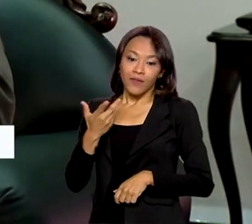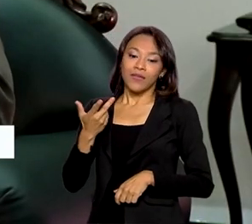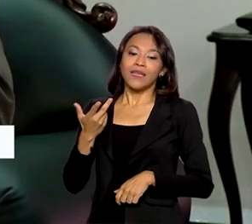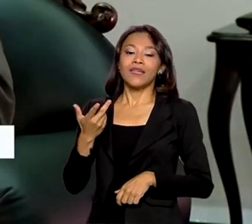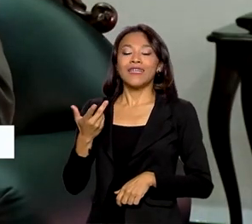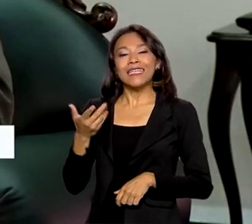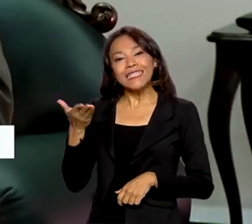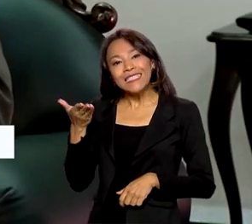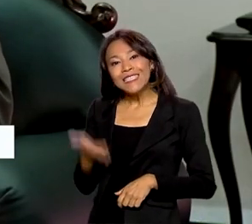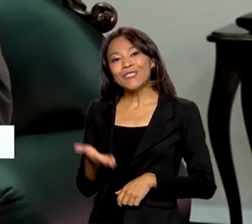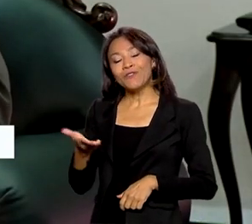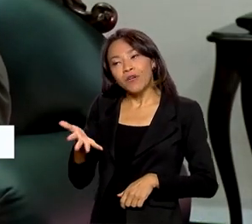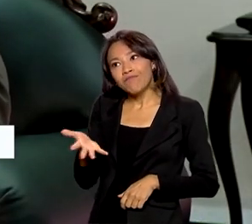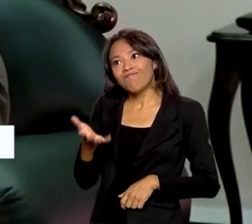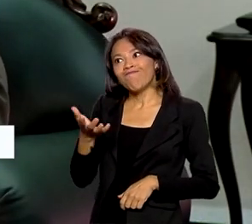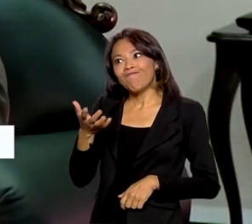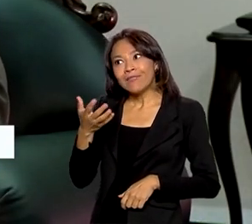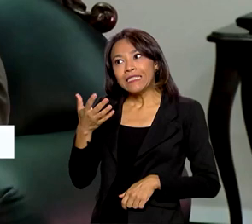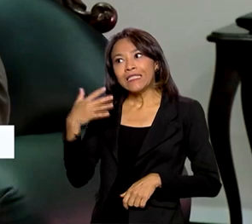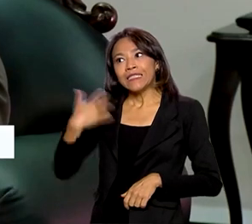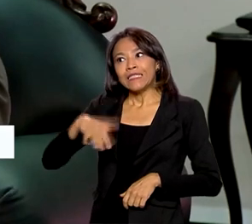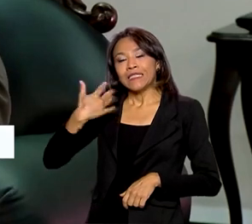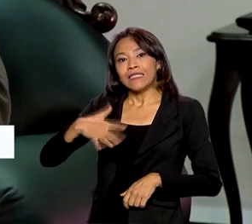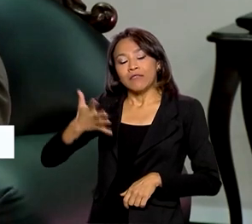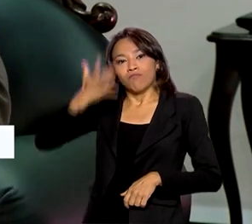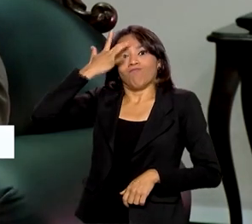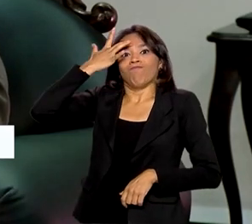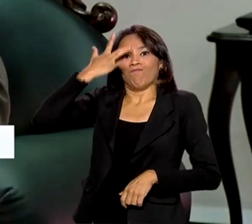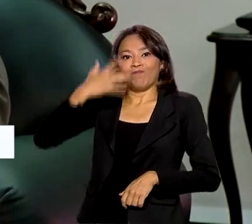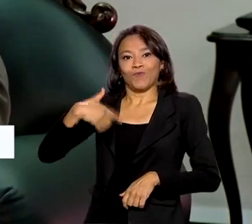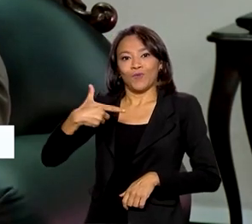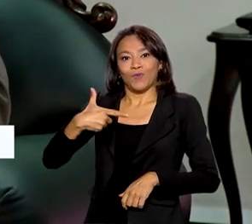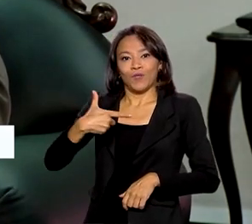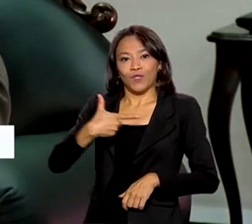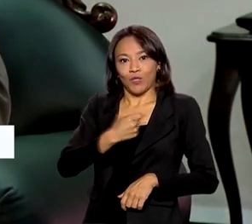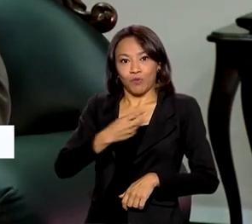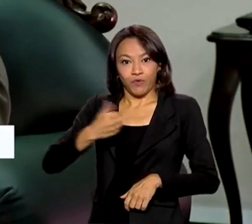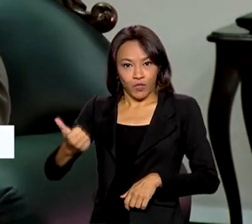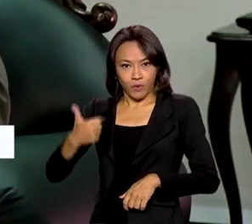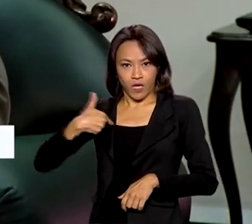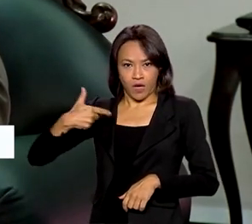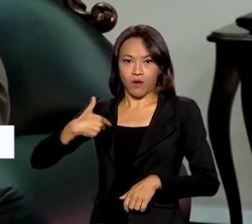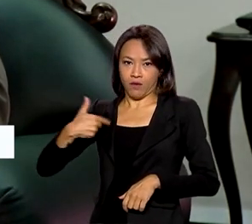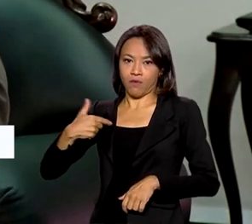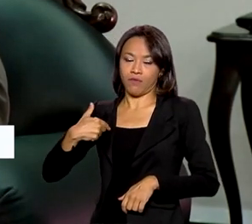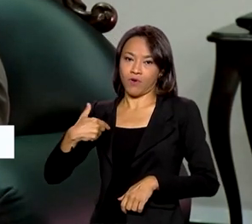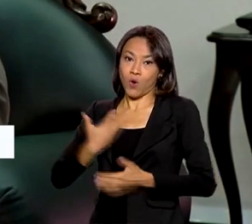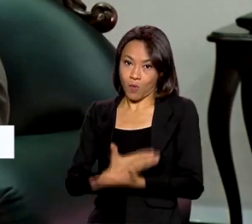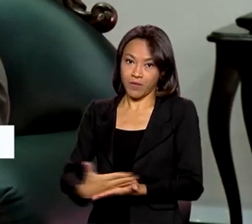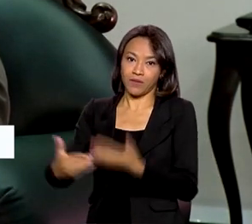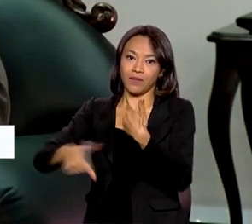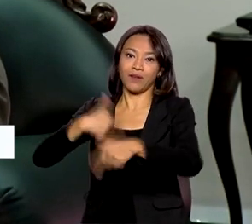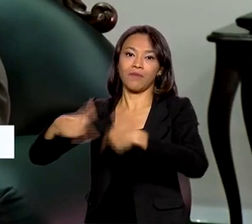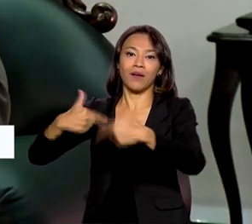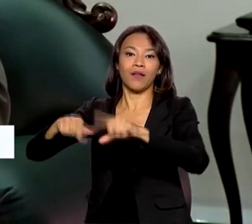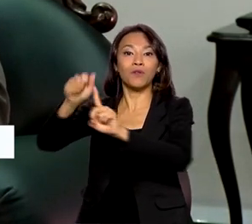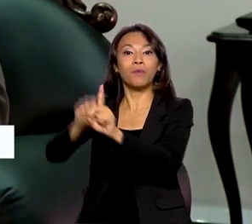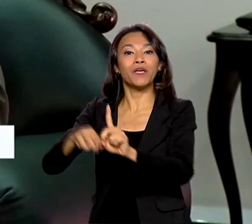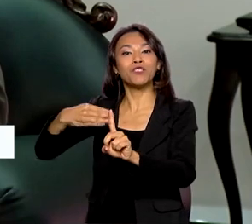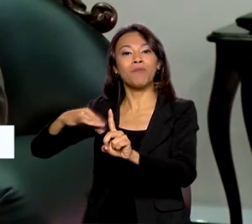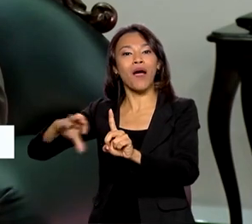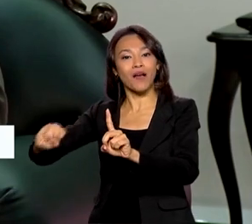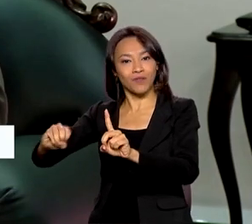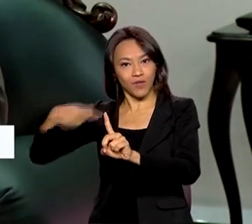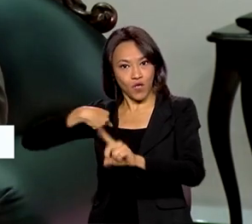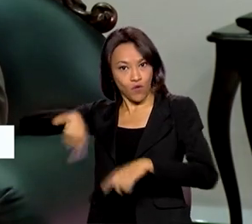sido uma das coisas mais marcantes no ano de dois mil e 21 Qual é o seu ministério aqui em março logo no primeiro mês eu tive